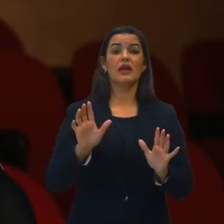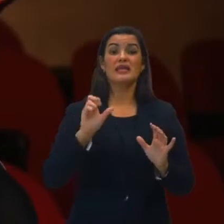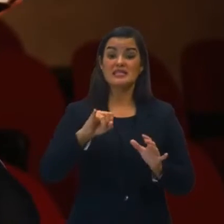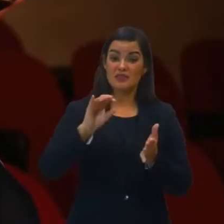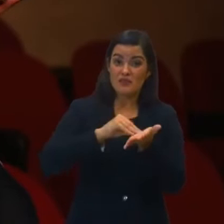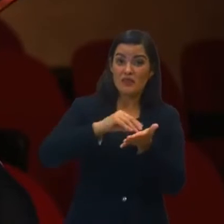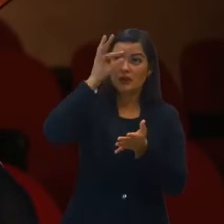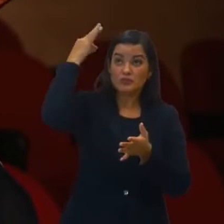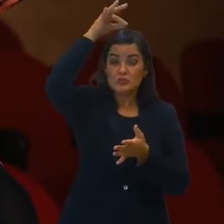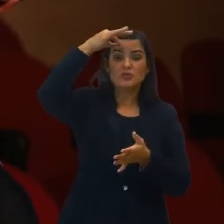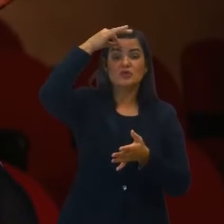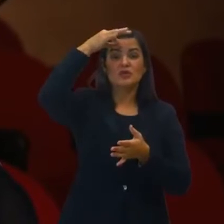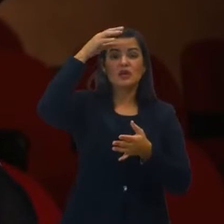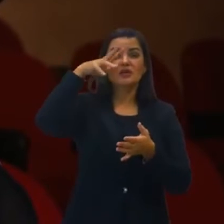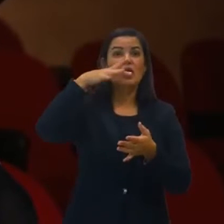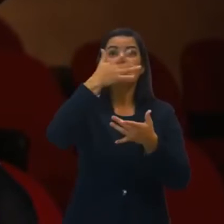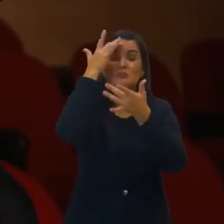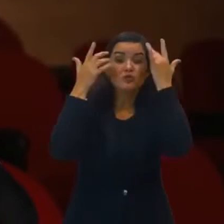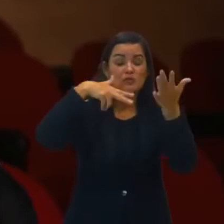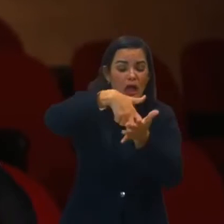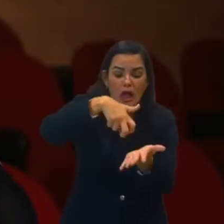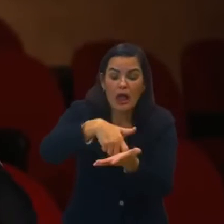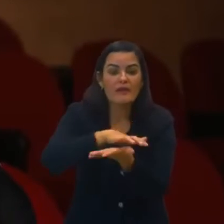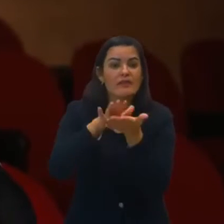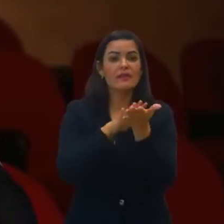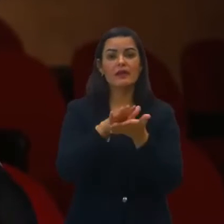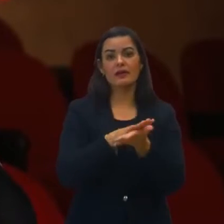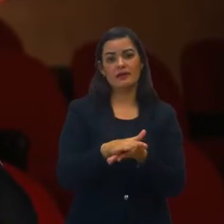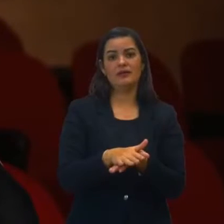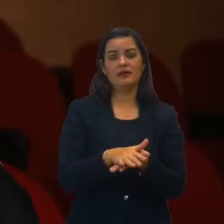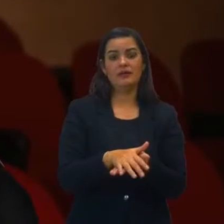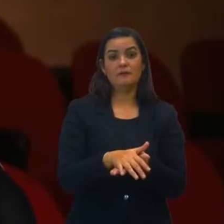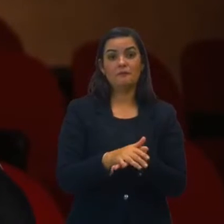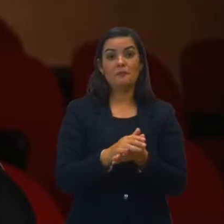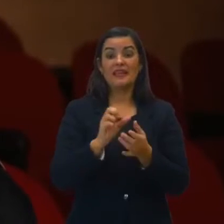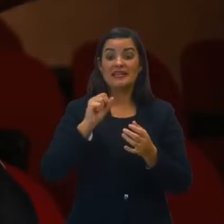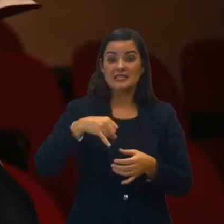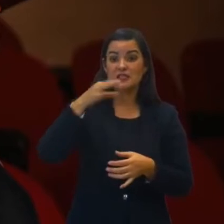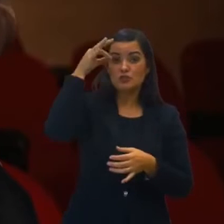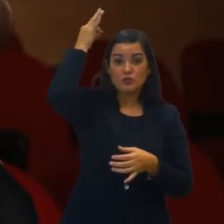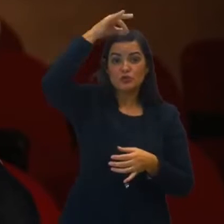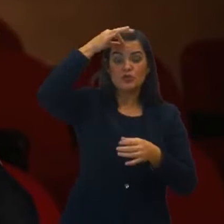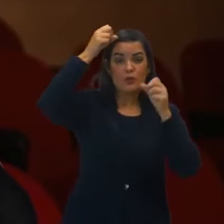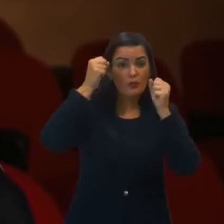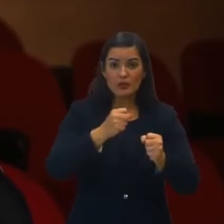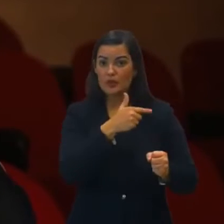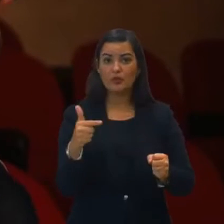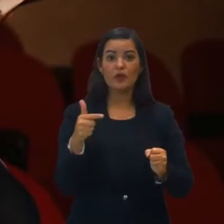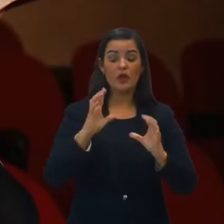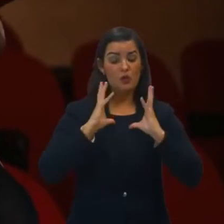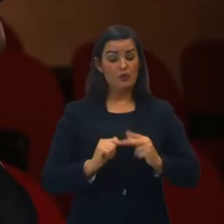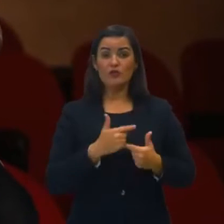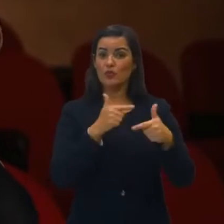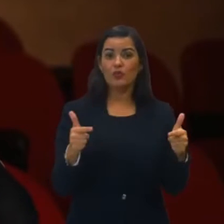da glória de Deus para pedir perdão pelos seus pecados. Sem o poder do Espírito Santo, não haverá purificação. E sem